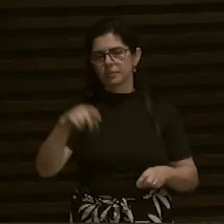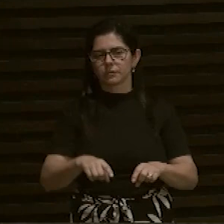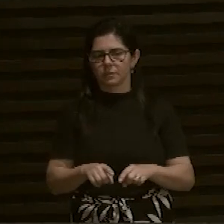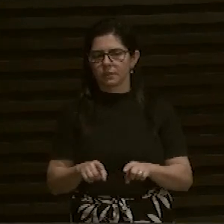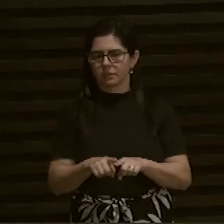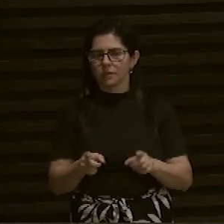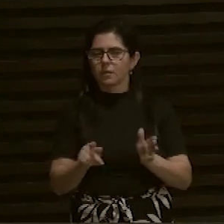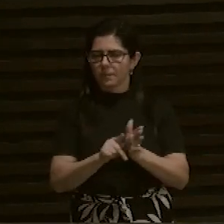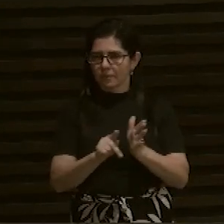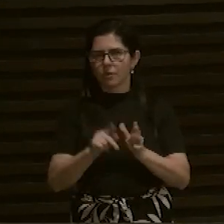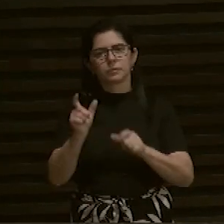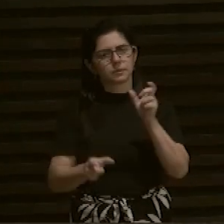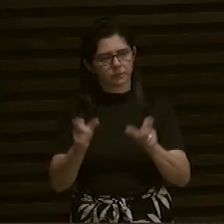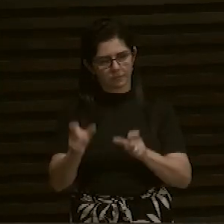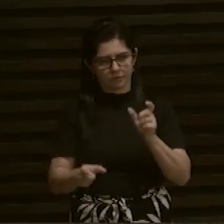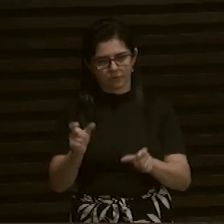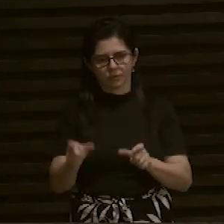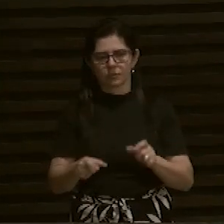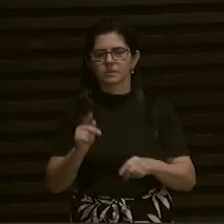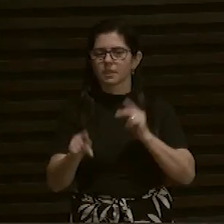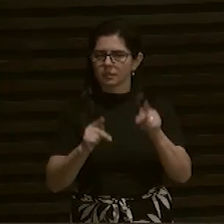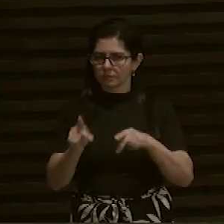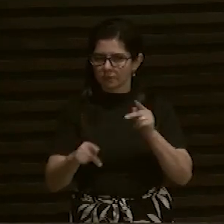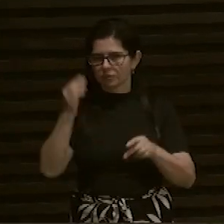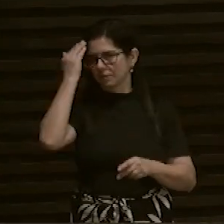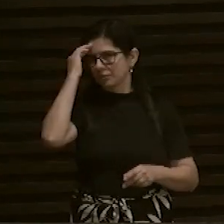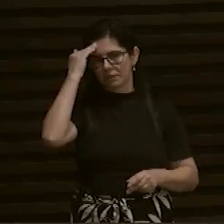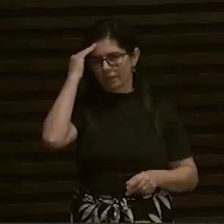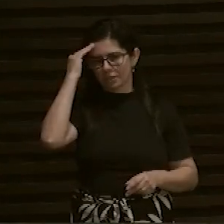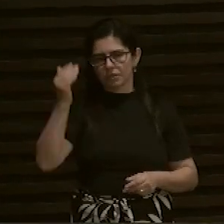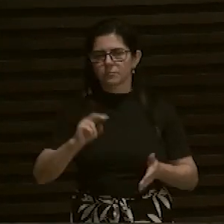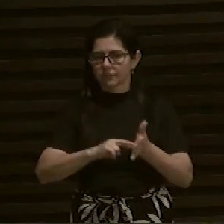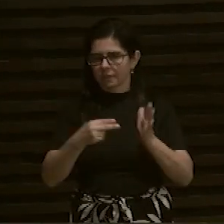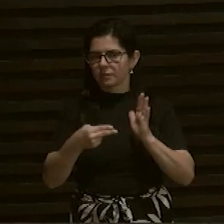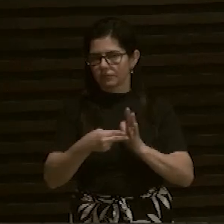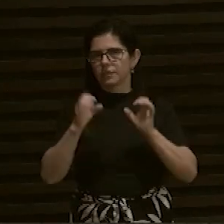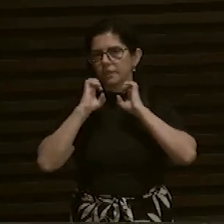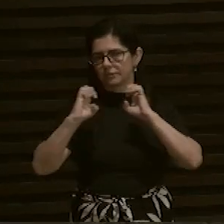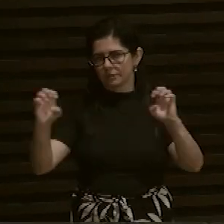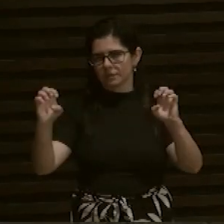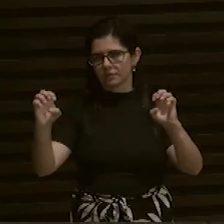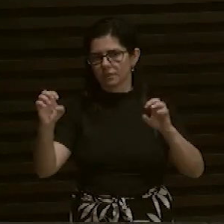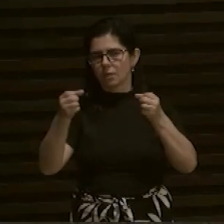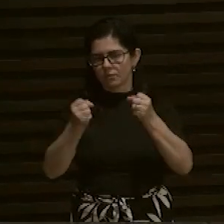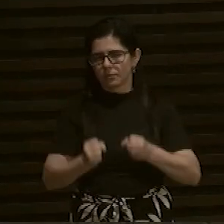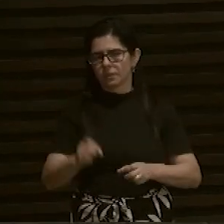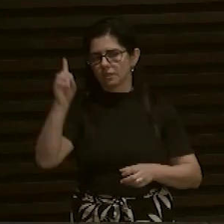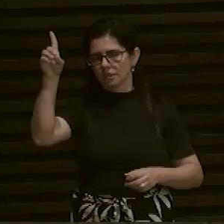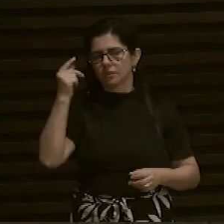Né? Eles não haviam entendido a natureza do evangelho. Que o evangelho ele é o poder de Deus para a salvação.